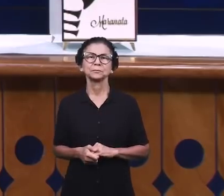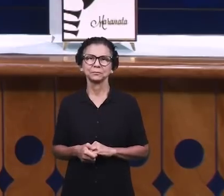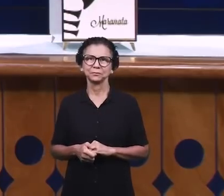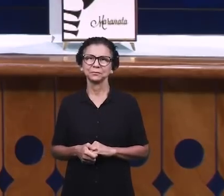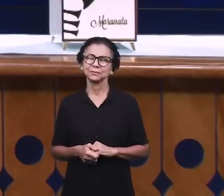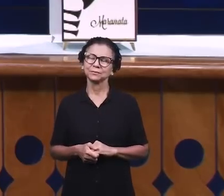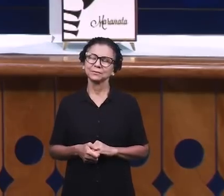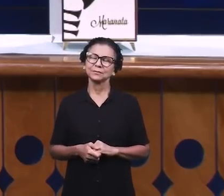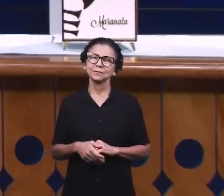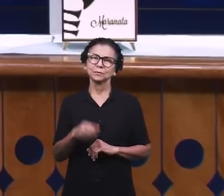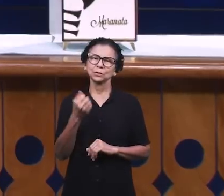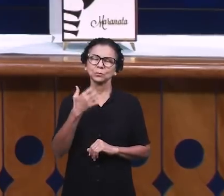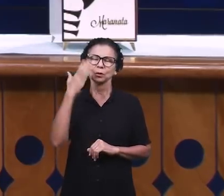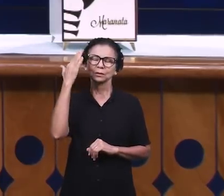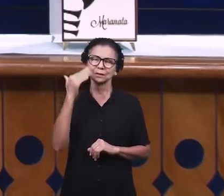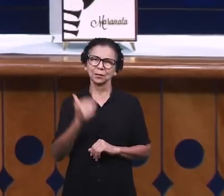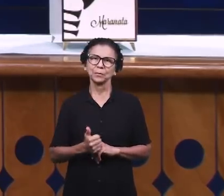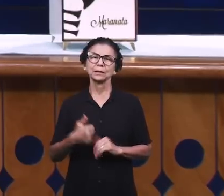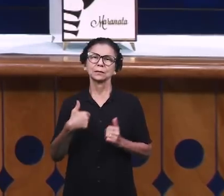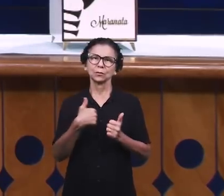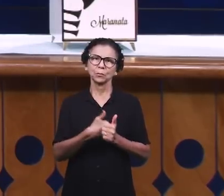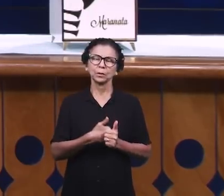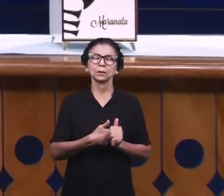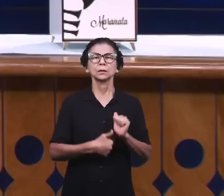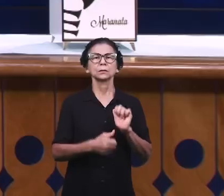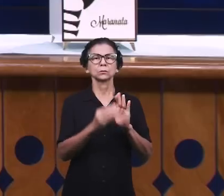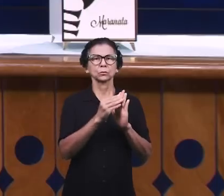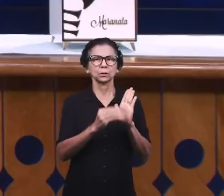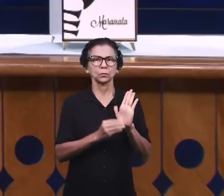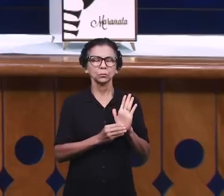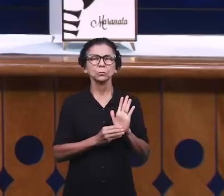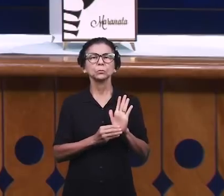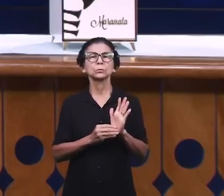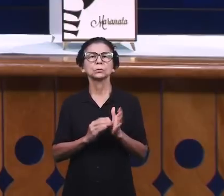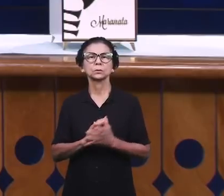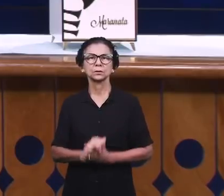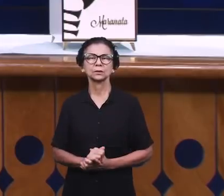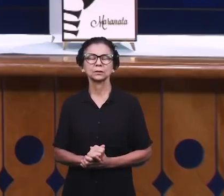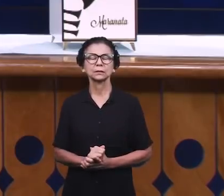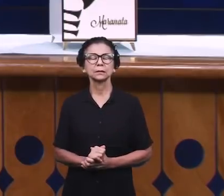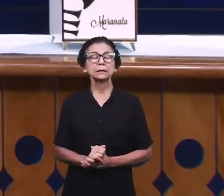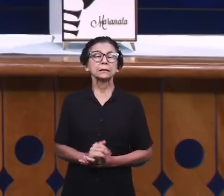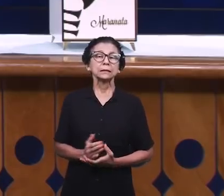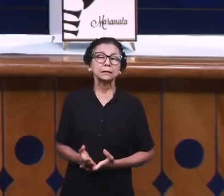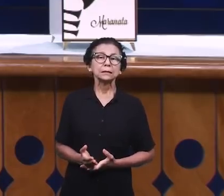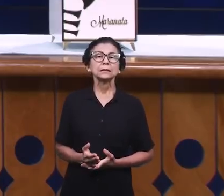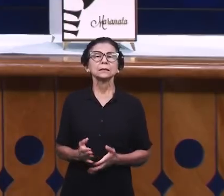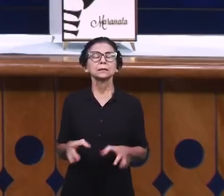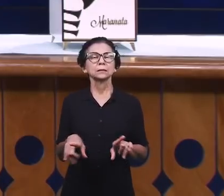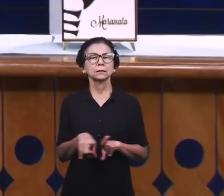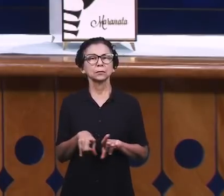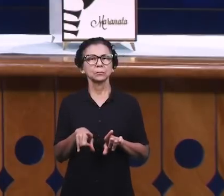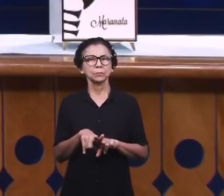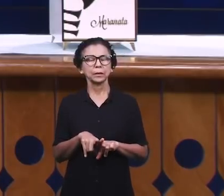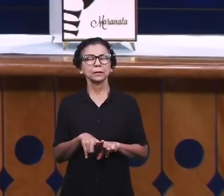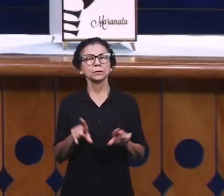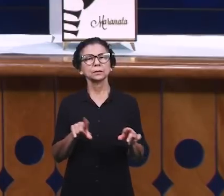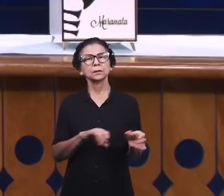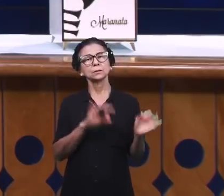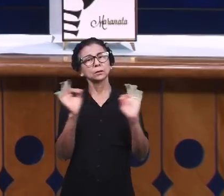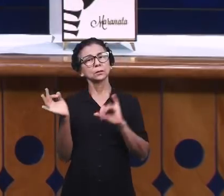todos aqueles que nos assistem pela Rádio Manaim, pela TV Manaim, também aqueles que estão acompanhando pelo canal da Igreja